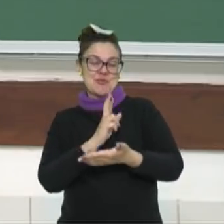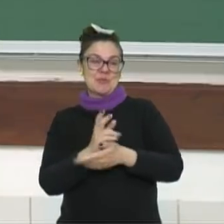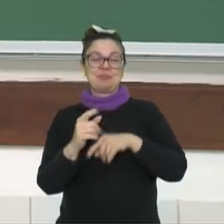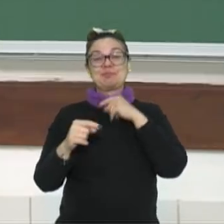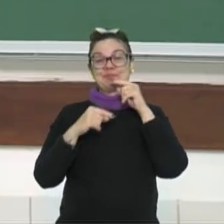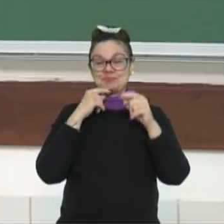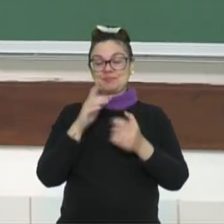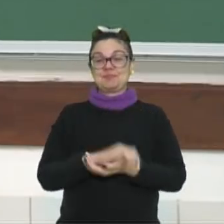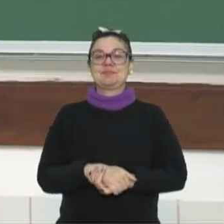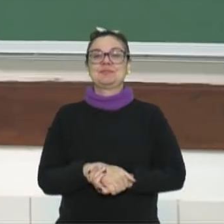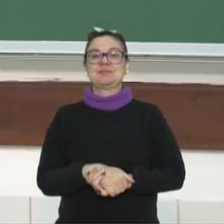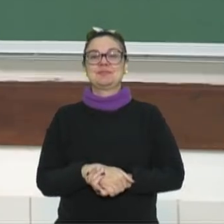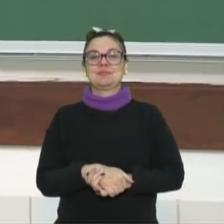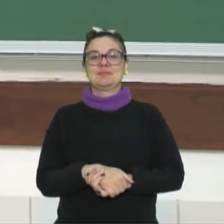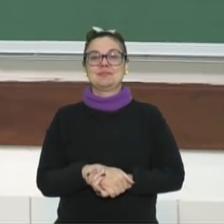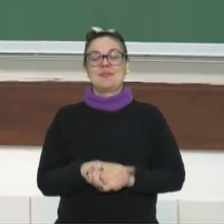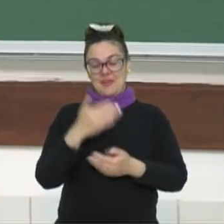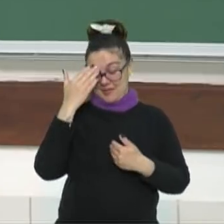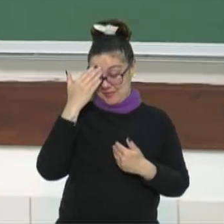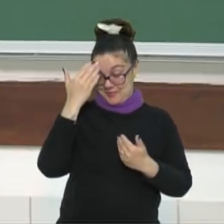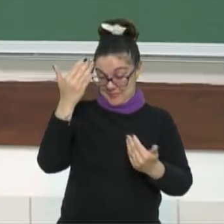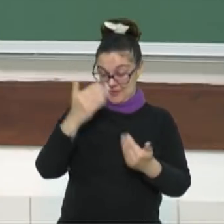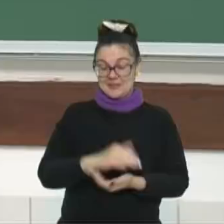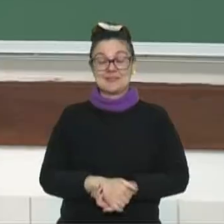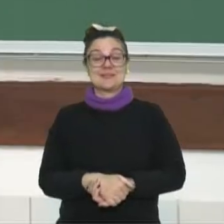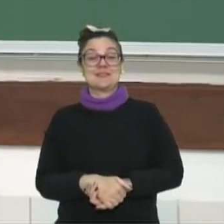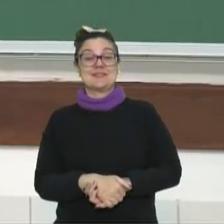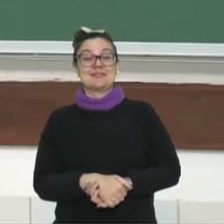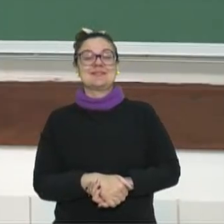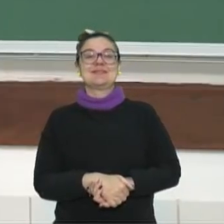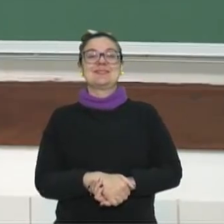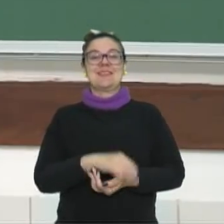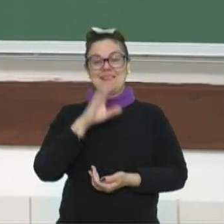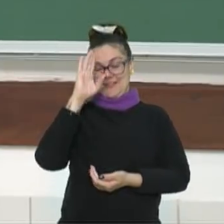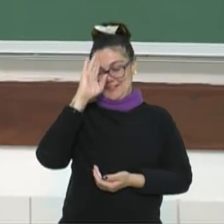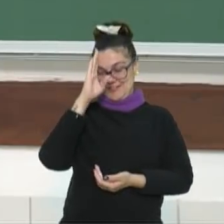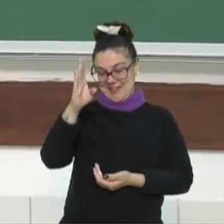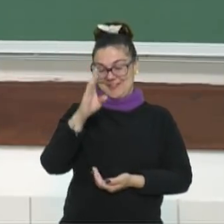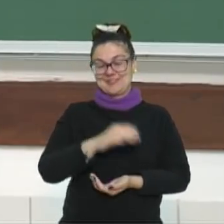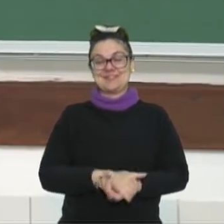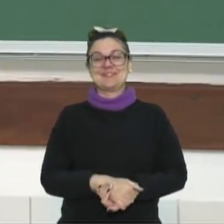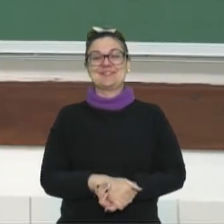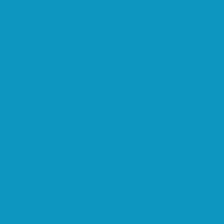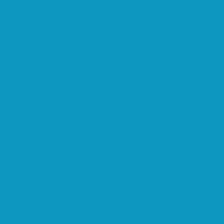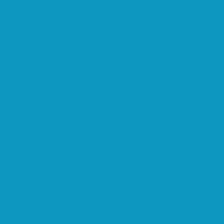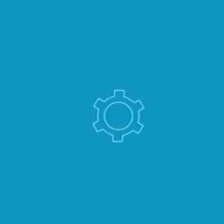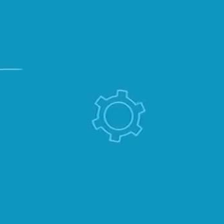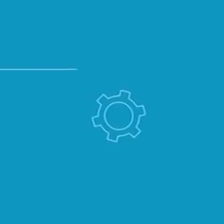possíveis questões que surjam. Muito obrigado pela atenção de cada um de vocês e até a próxima aula.